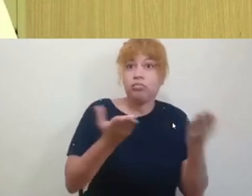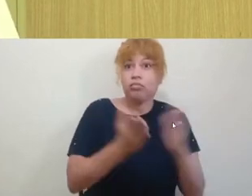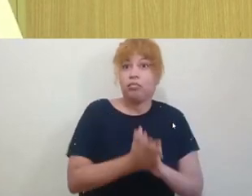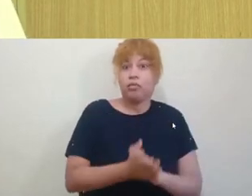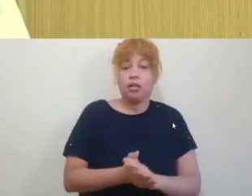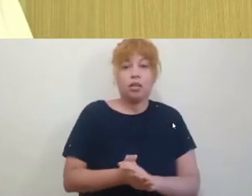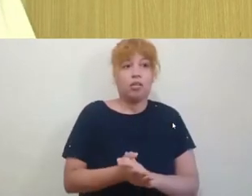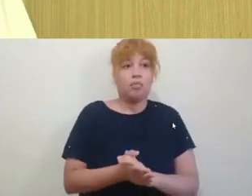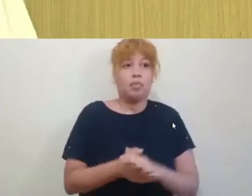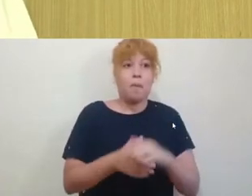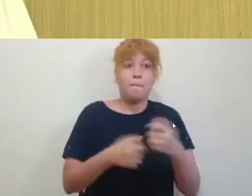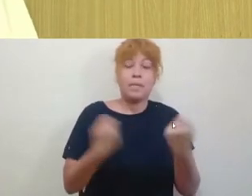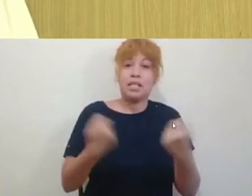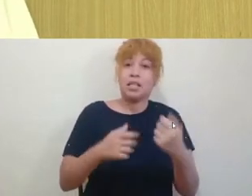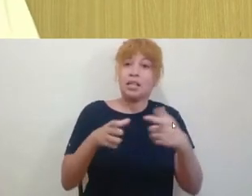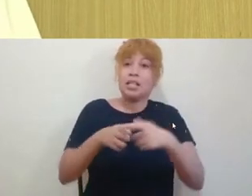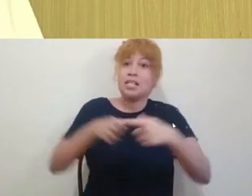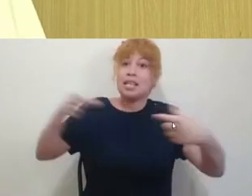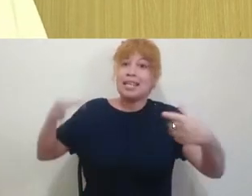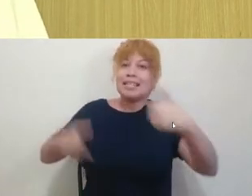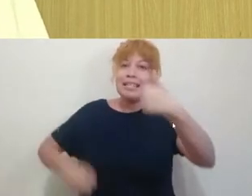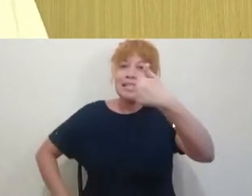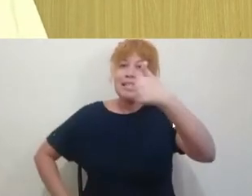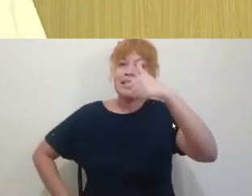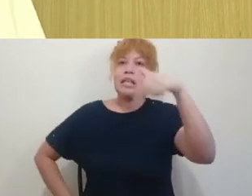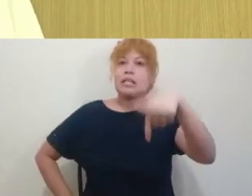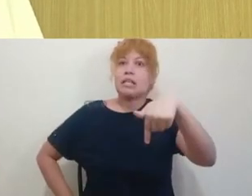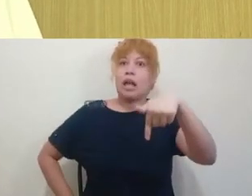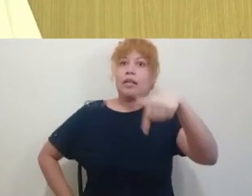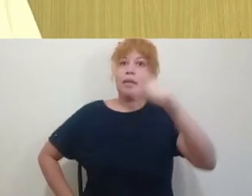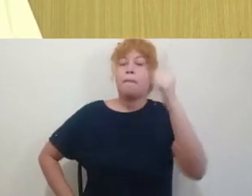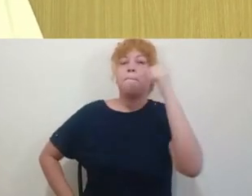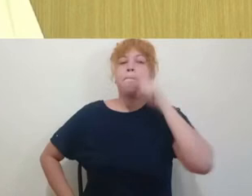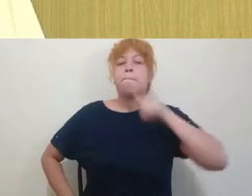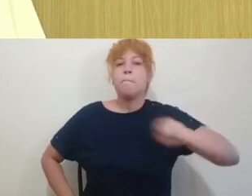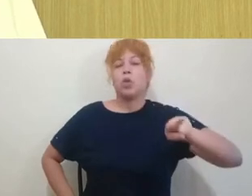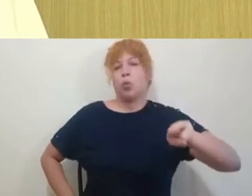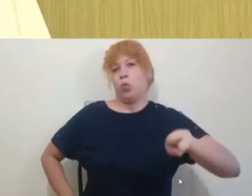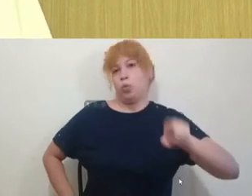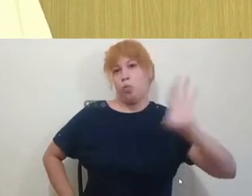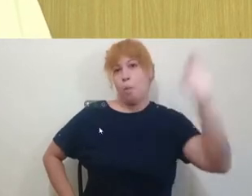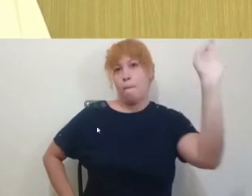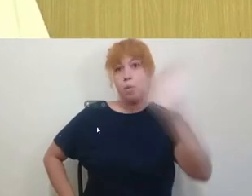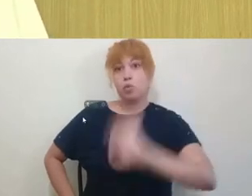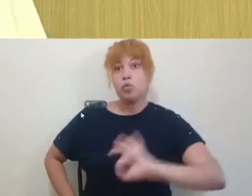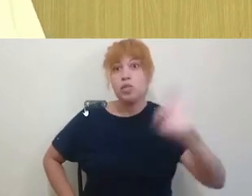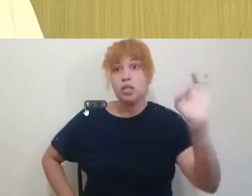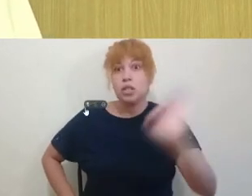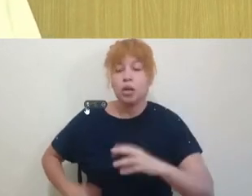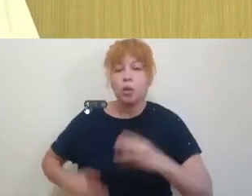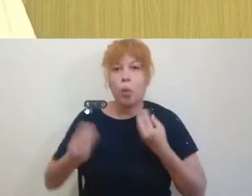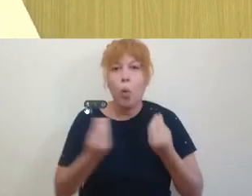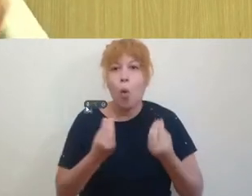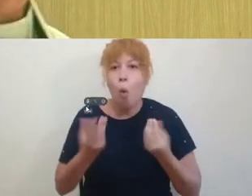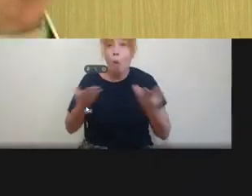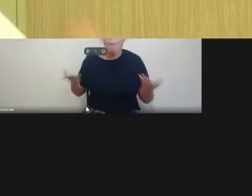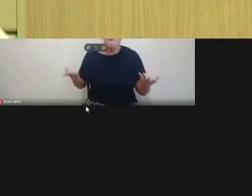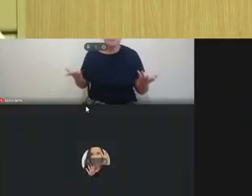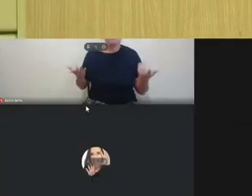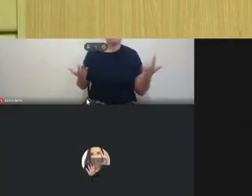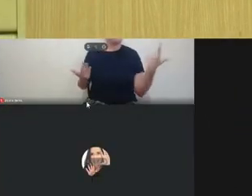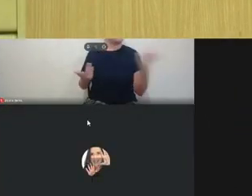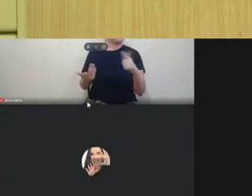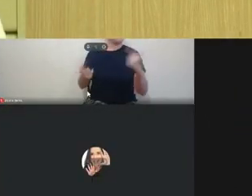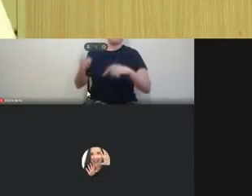capacidade. O que precisamos fazer é reduzir os montes um pouco, retirar areia desses montes para colocar